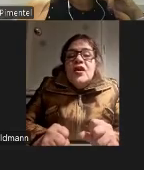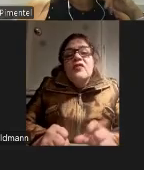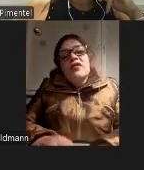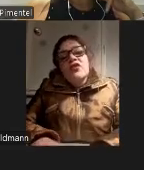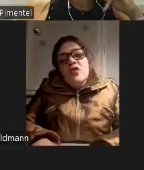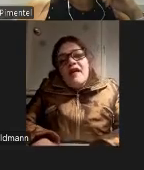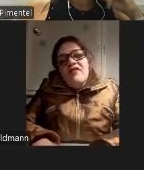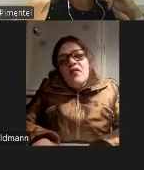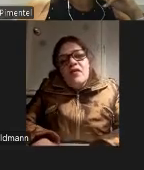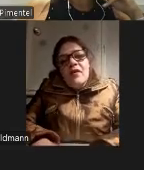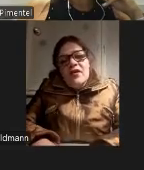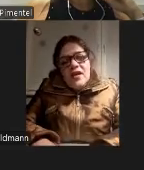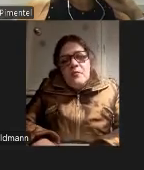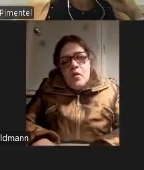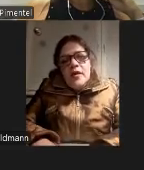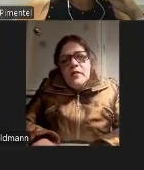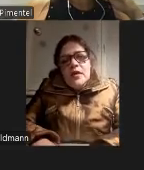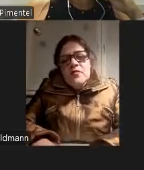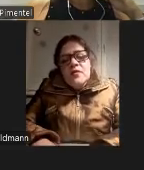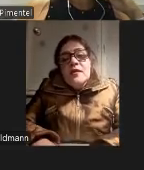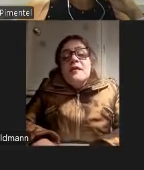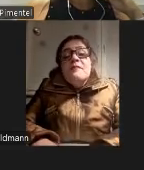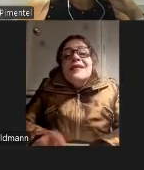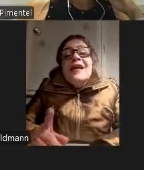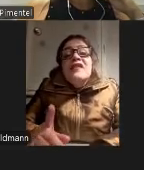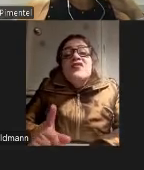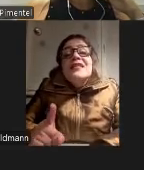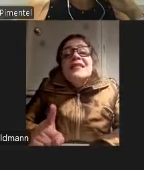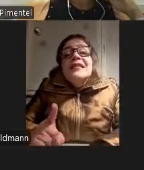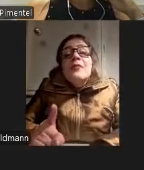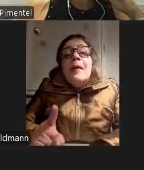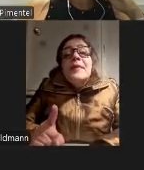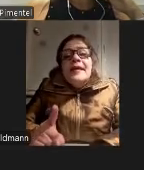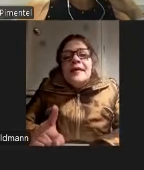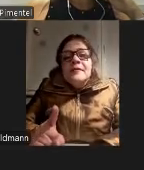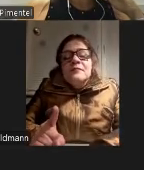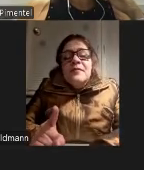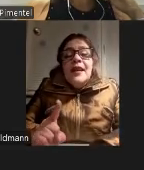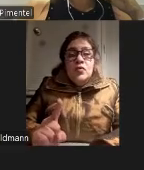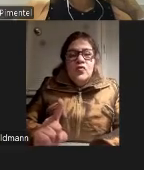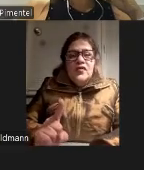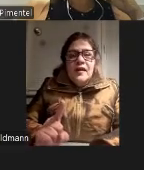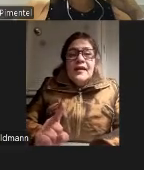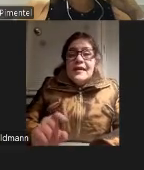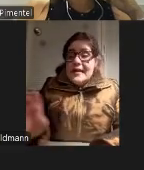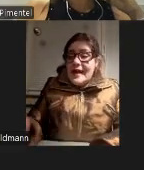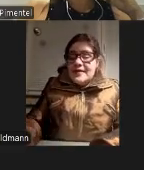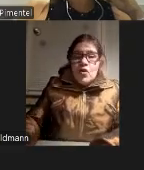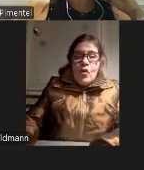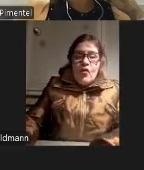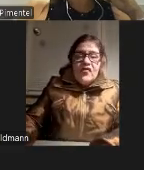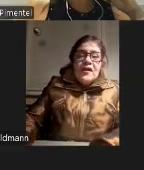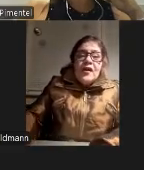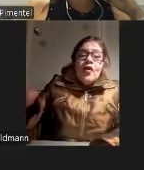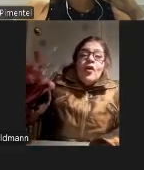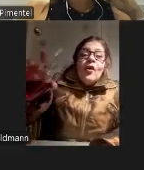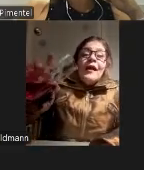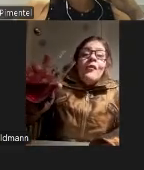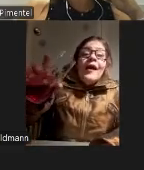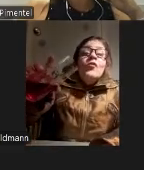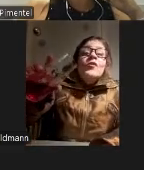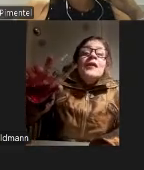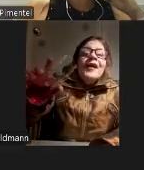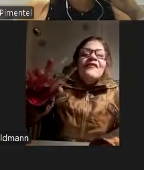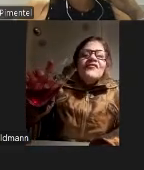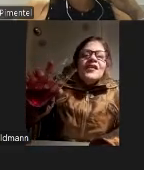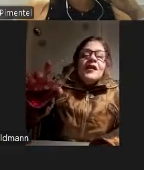você diz, eu tenho que jogar fora, eu acho que ela morreu mesmo. Mas aí você sente uma pena. pela dúvida e resolve colocar